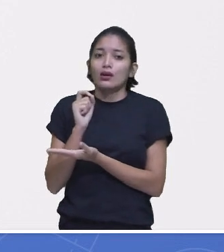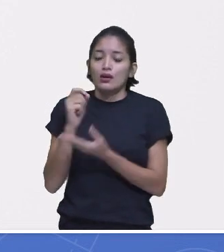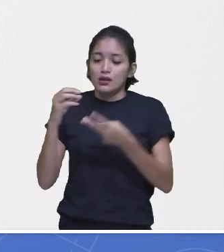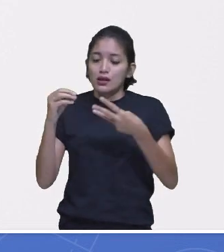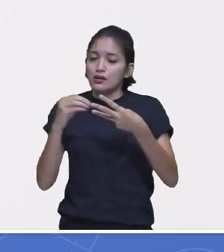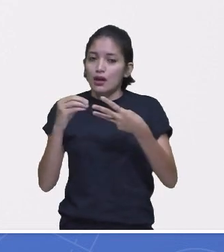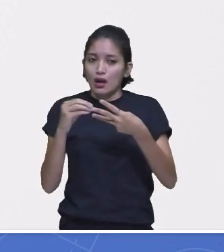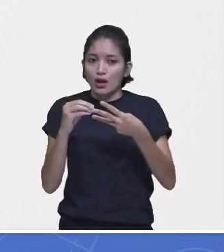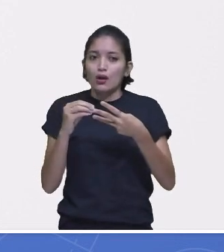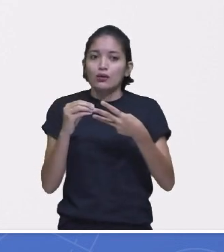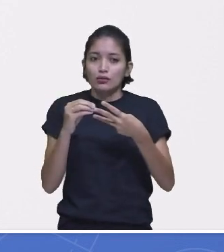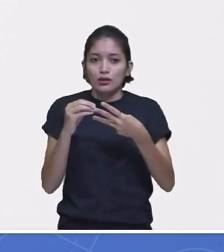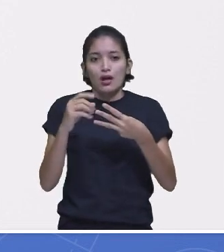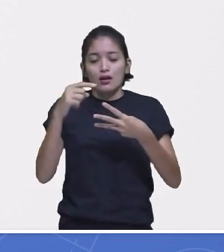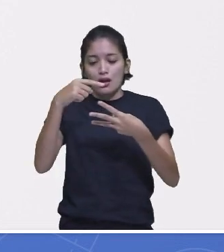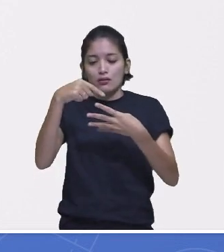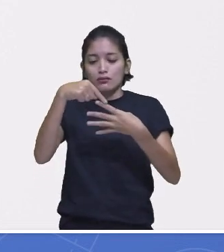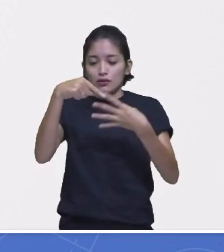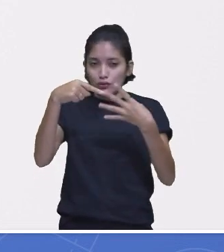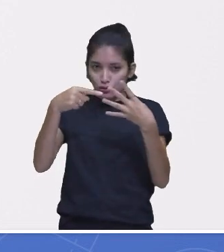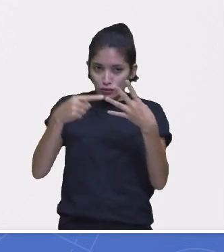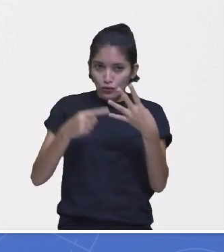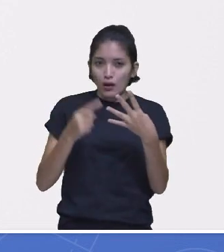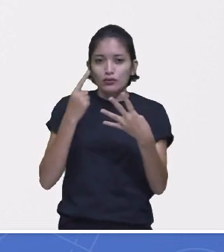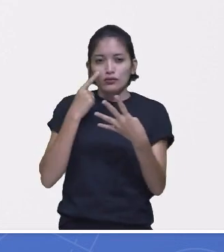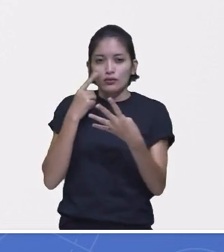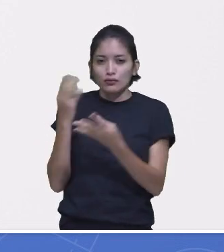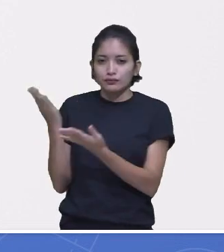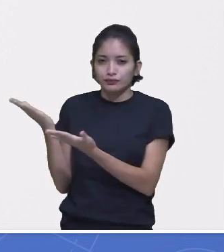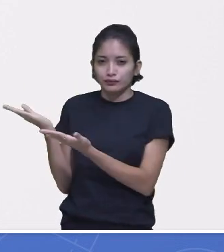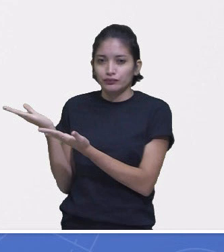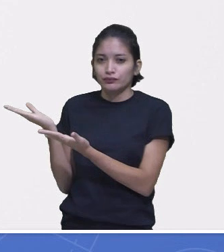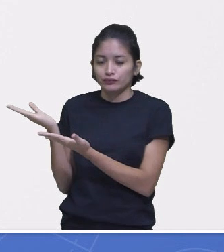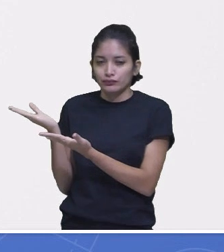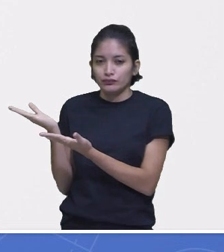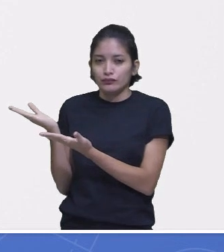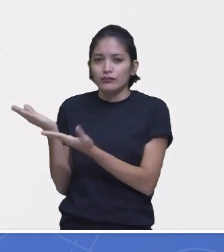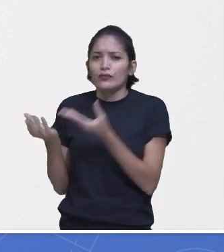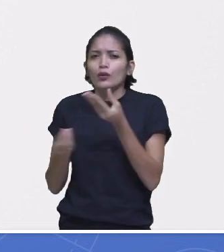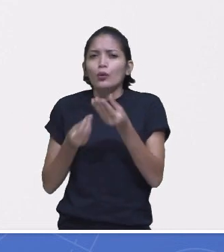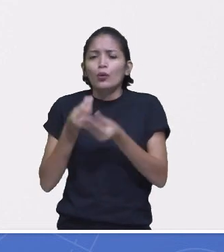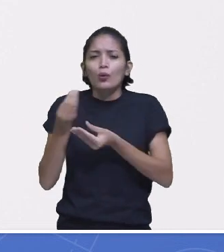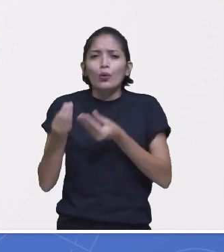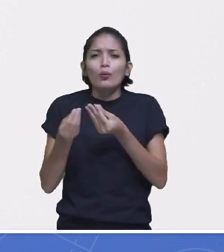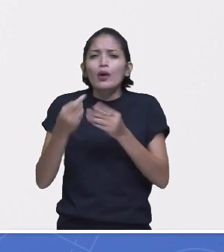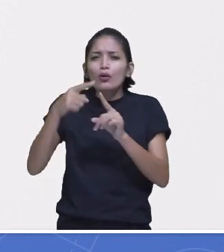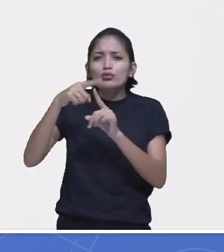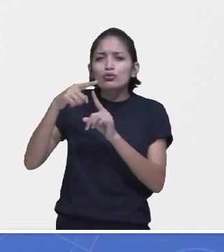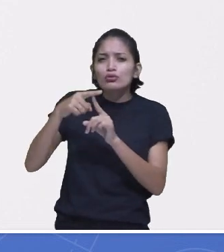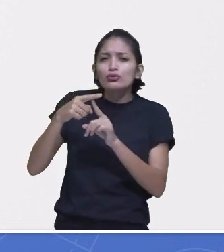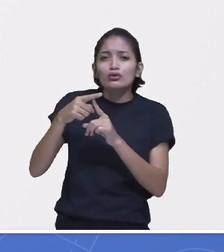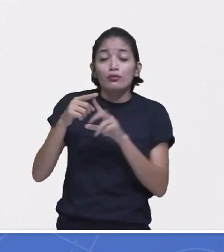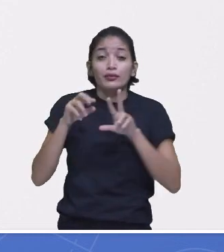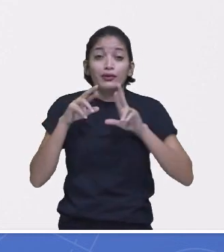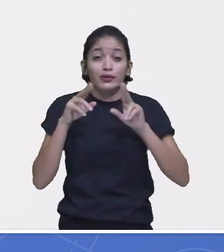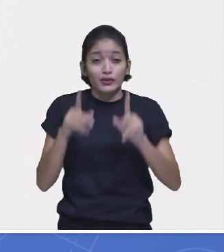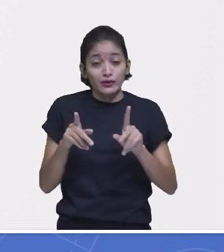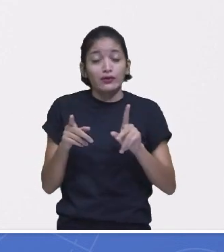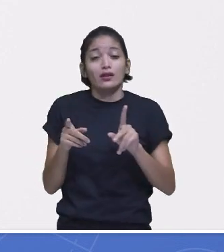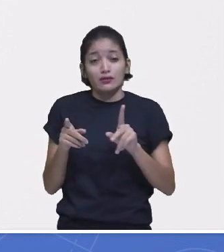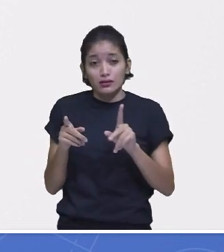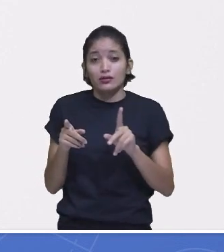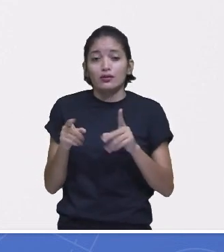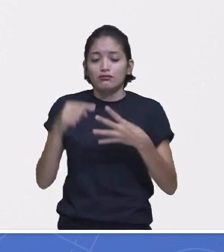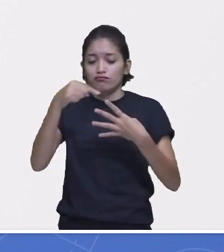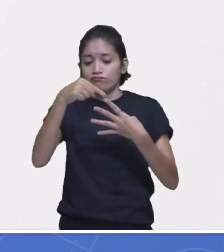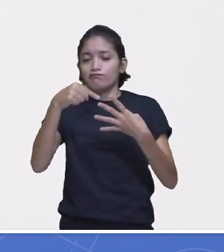células: os osteócitos, os osteoblastos, olhem só a forma que eles têm, né? Os osteoprogenitora e